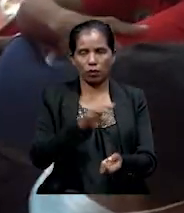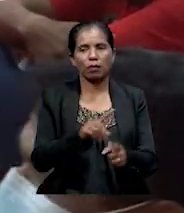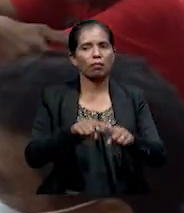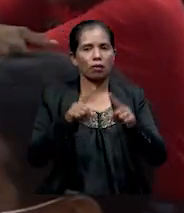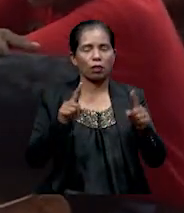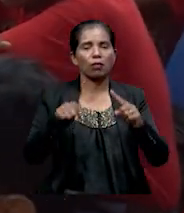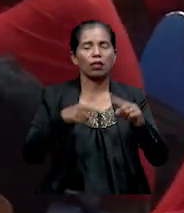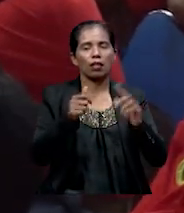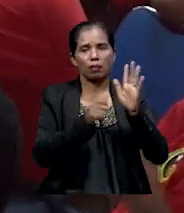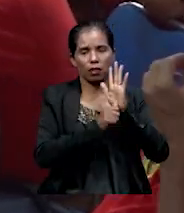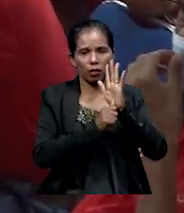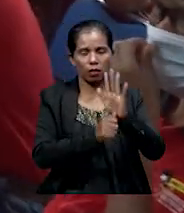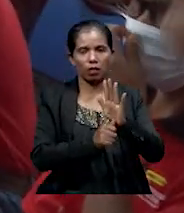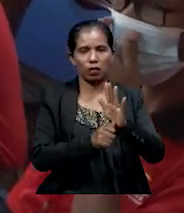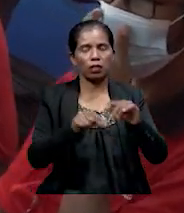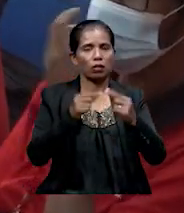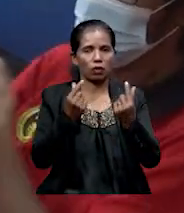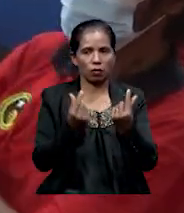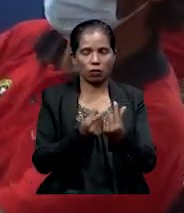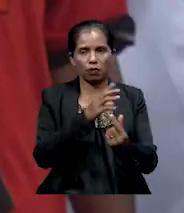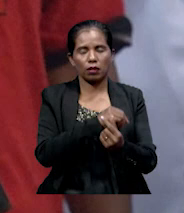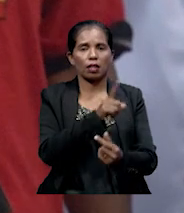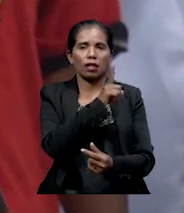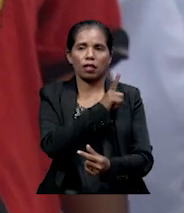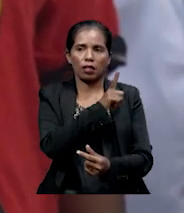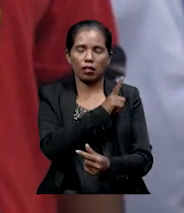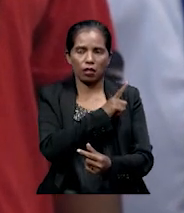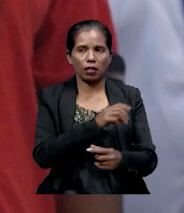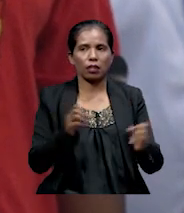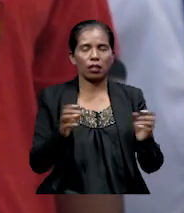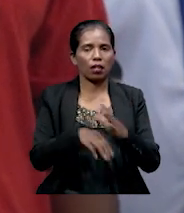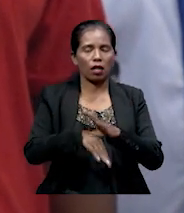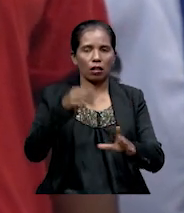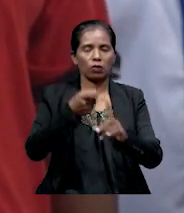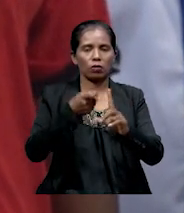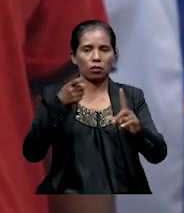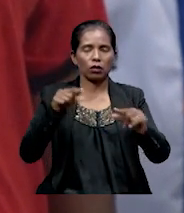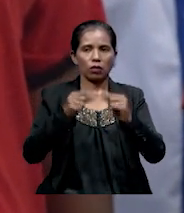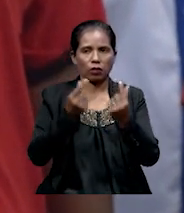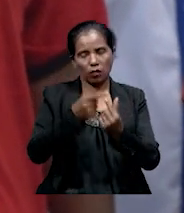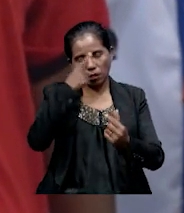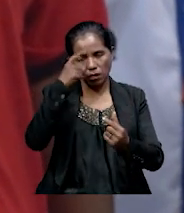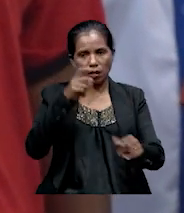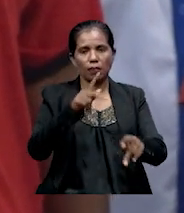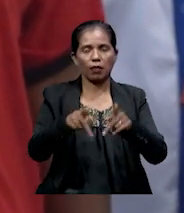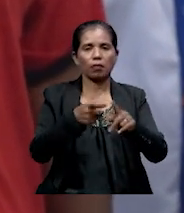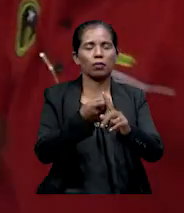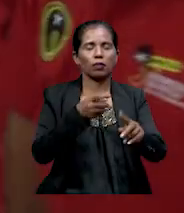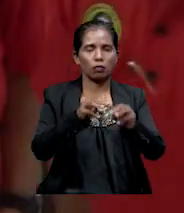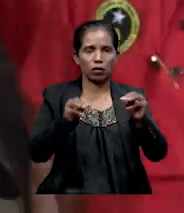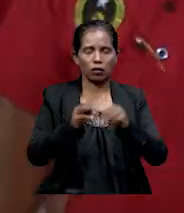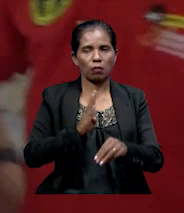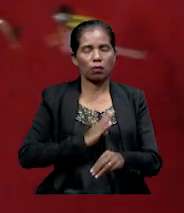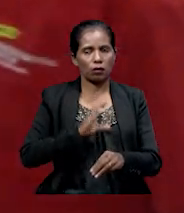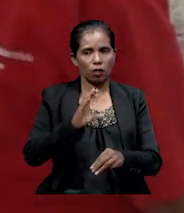hira presenta pakote tenente general reformado lerenan timur retira ho si pakote tamba delegado susi municipio Bocau na